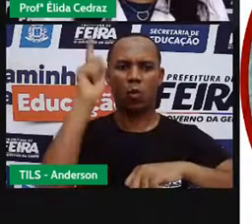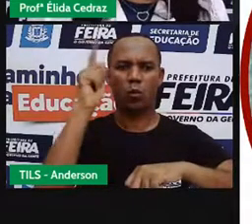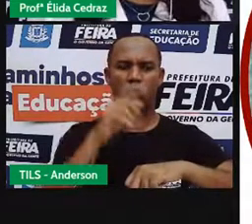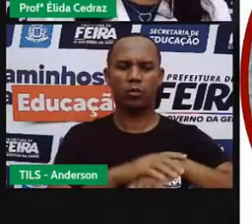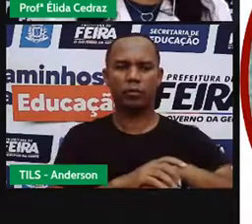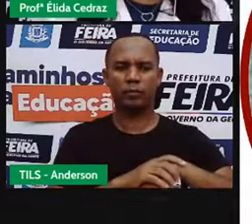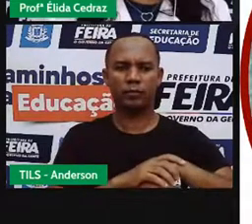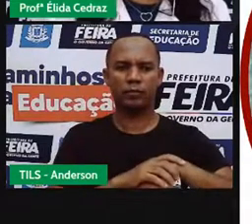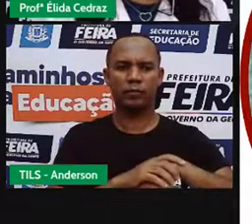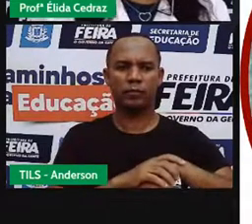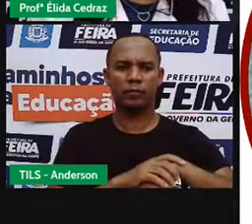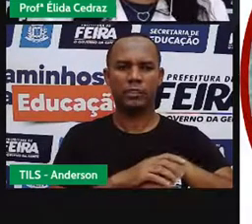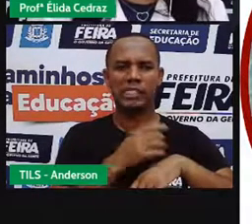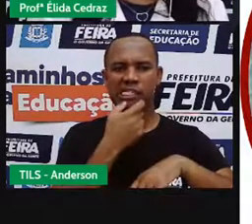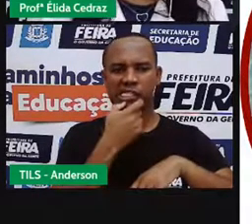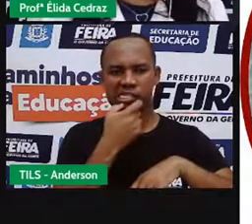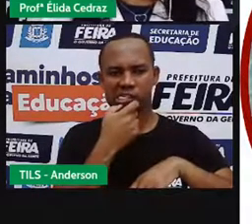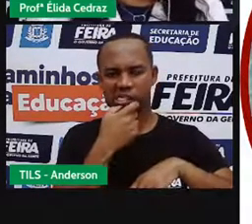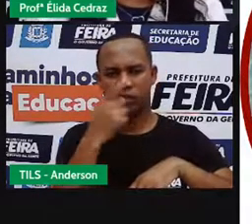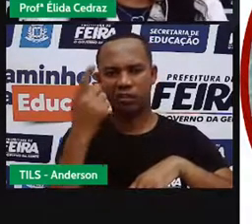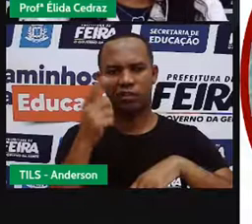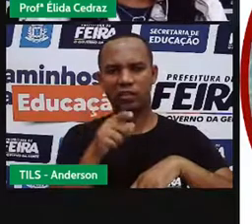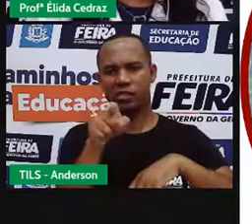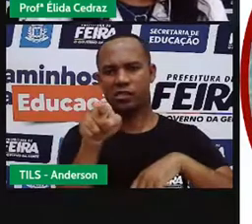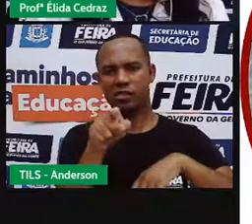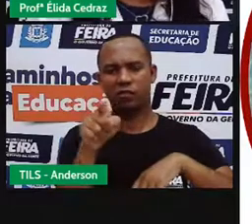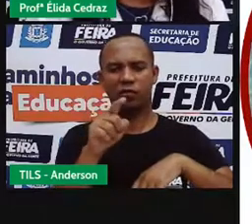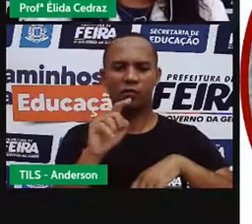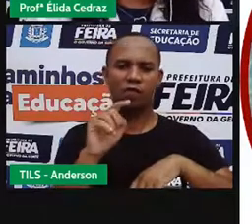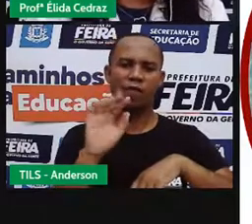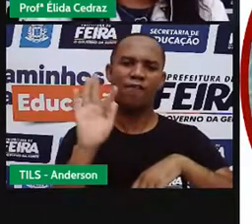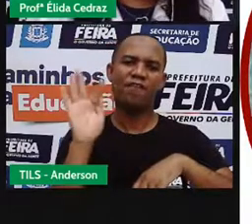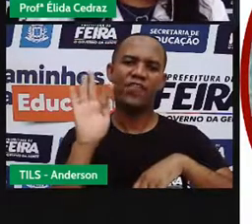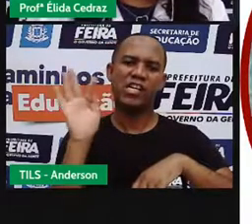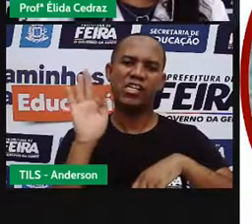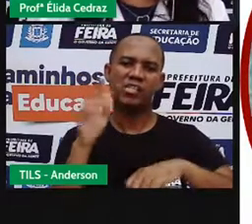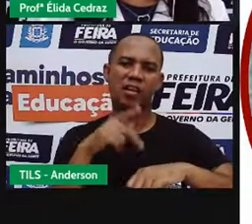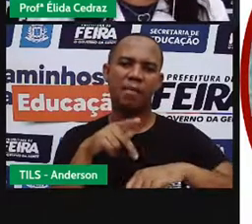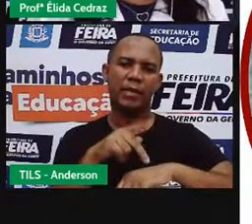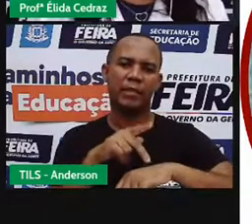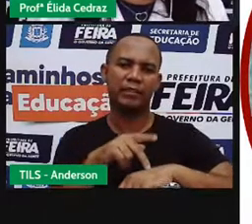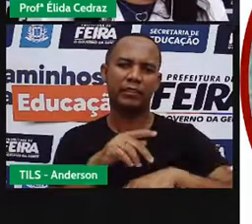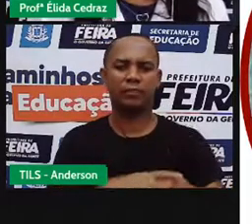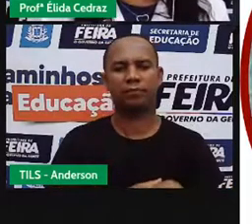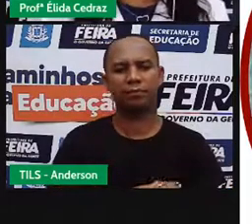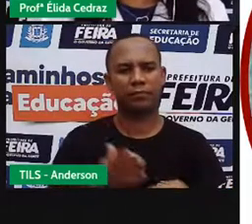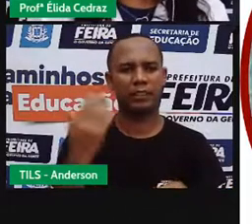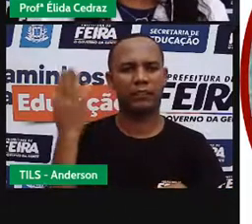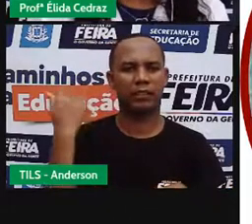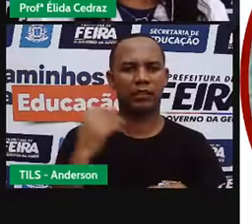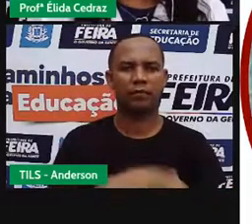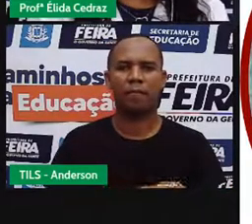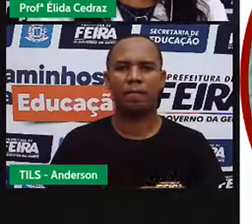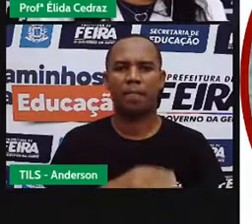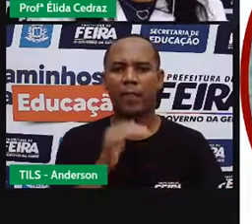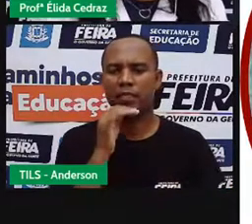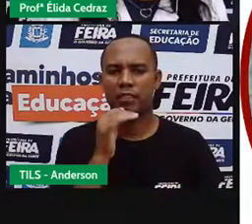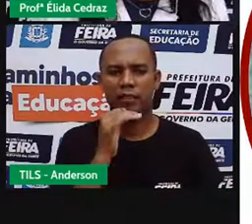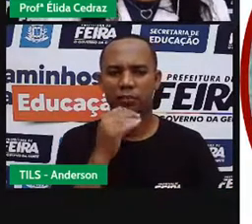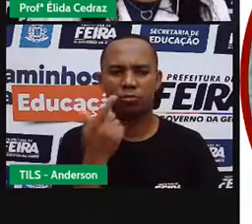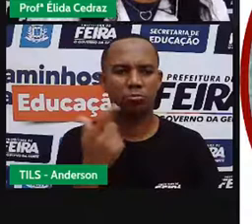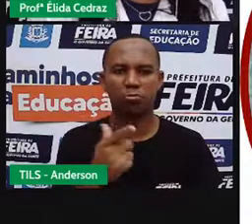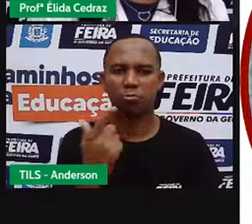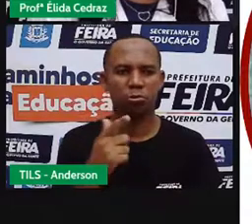inglês e um francês. Por quê? Naquela época ainda não existia um exército brasileiro como